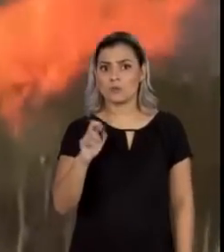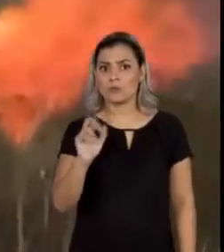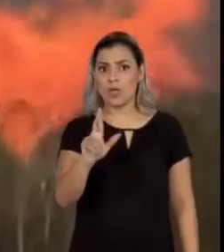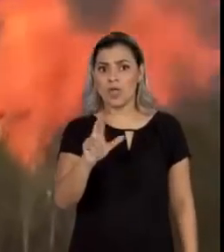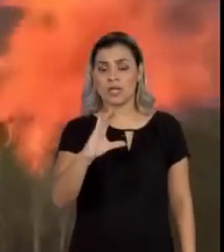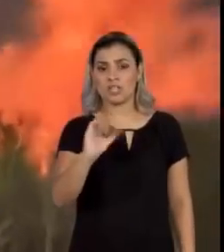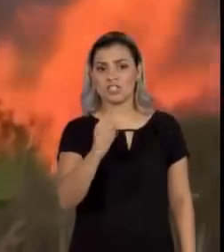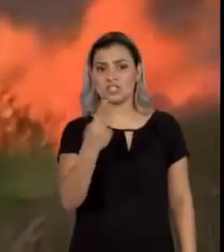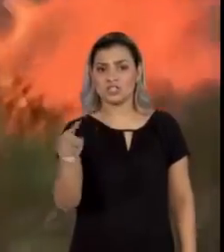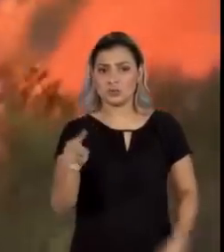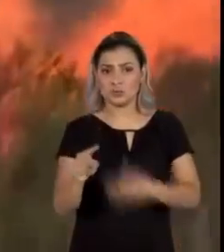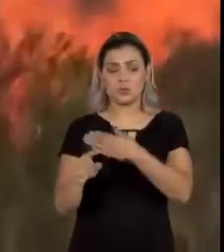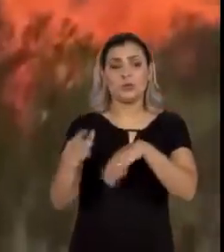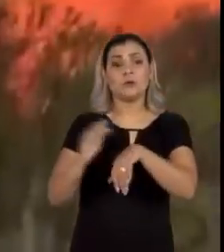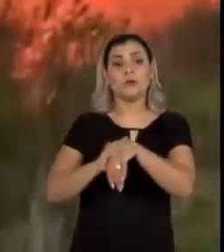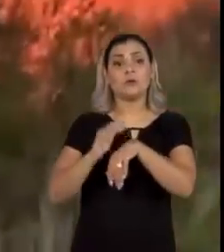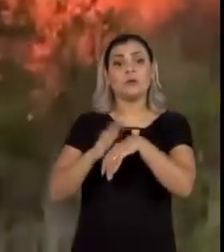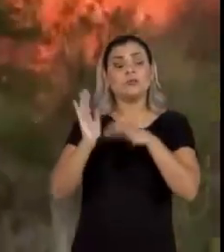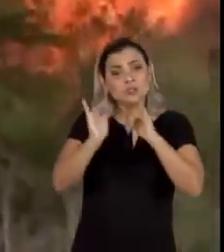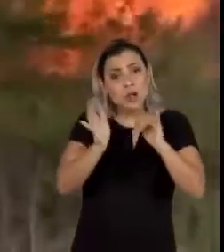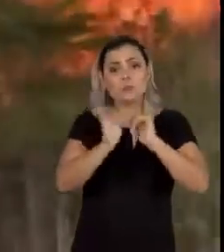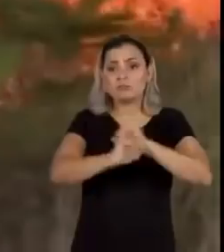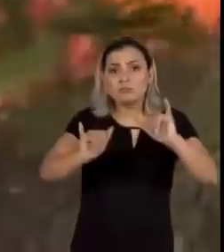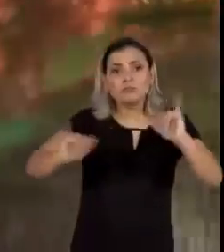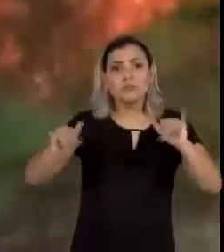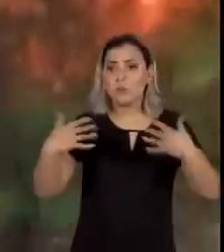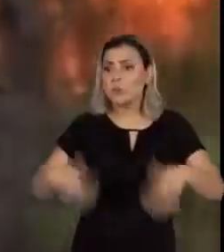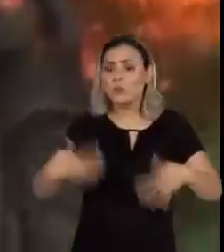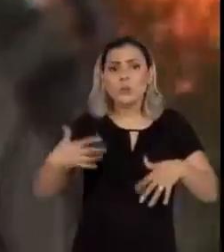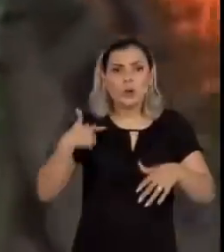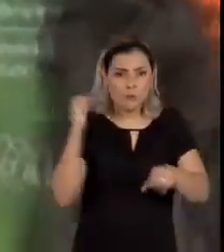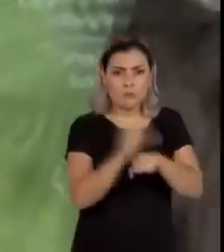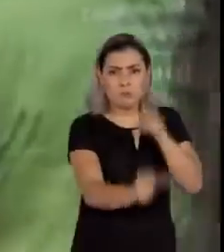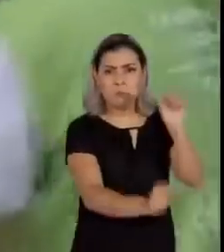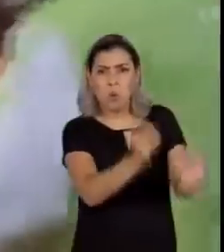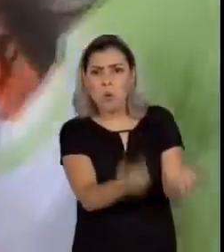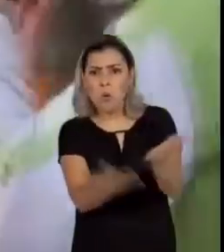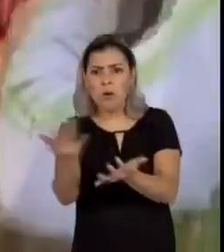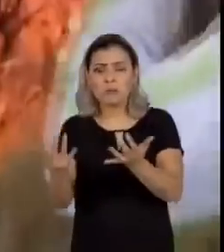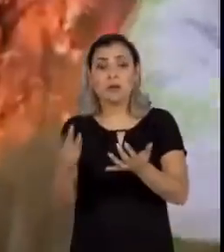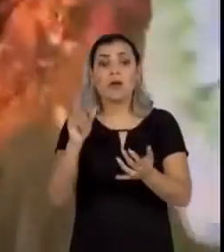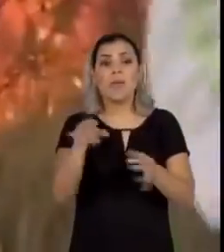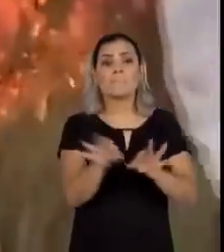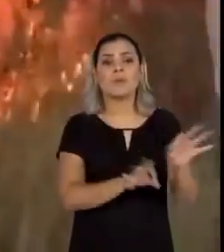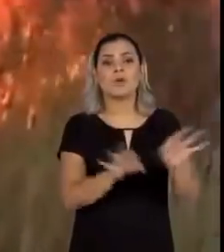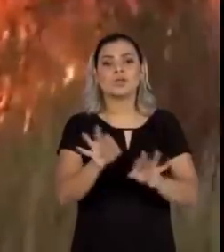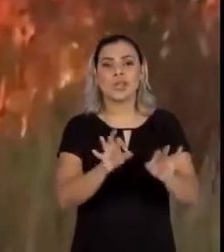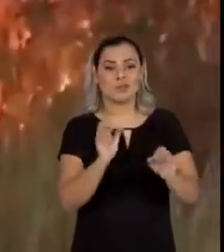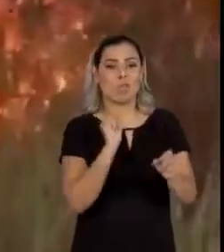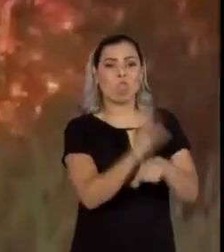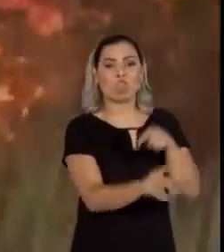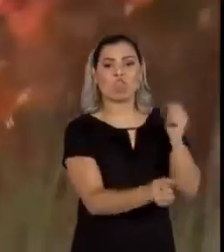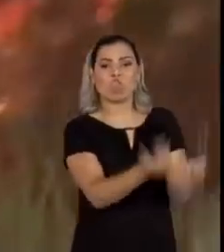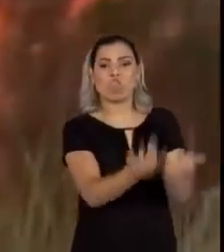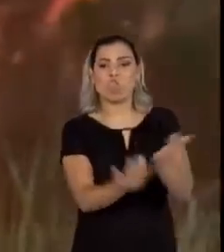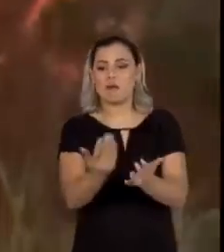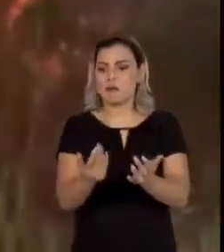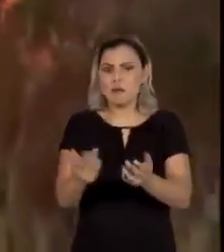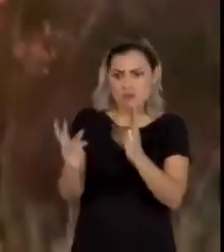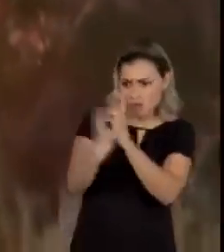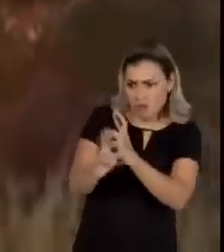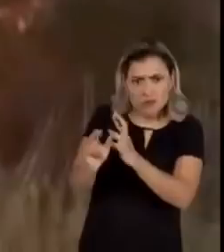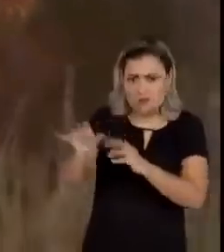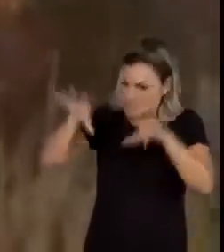7 mandados de prisão preventiva e busca e apreensão fazem parte da Operação Fogo do Sairé, que investiga as ações